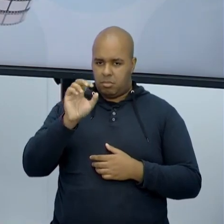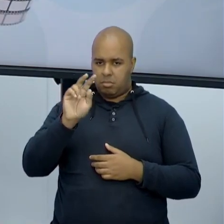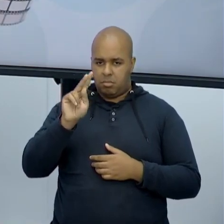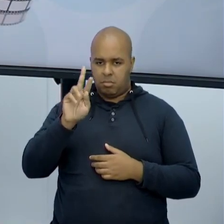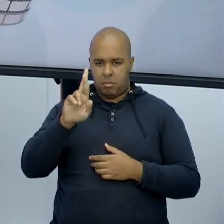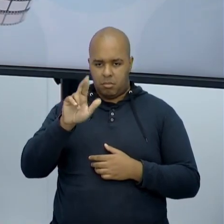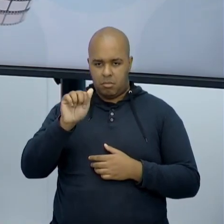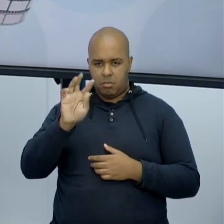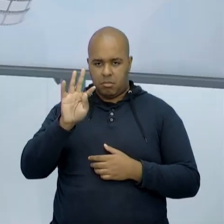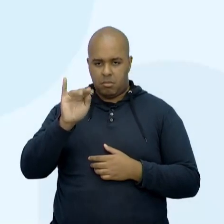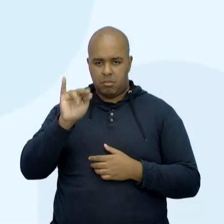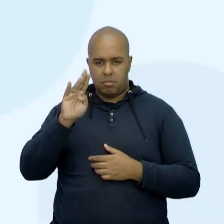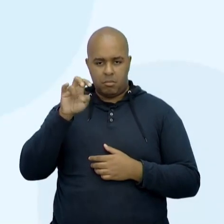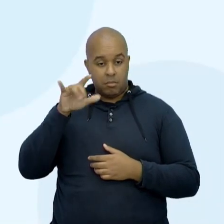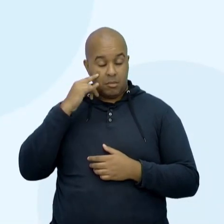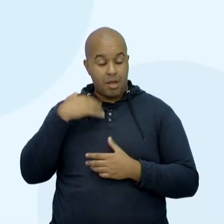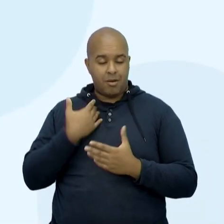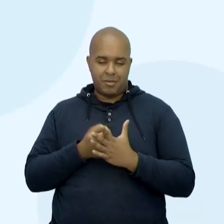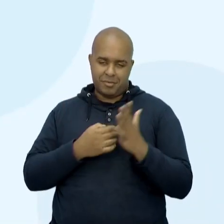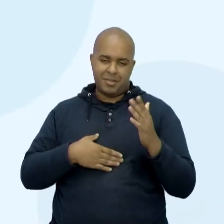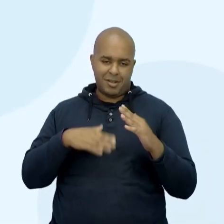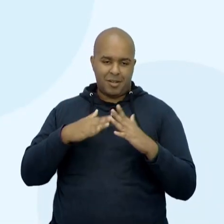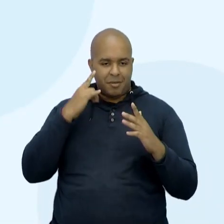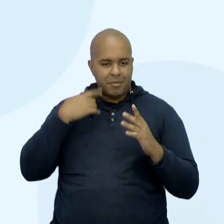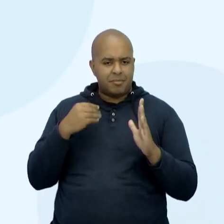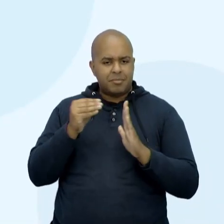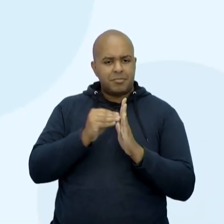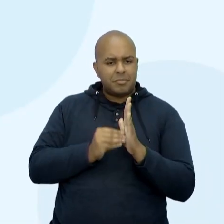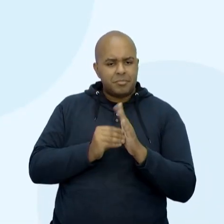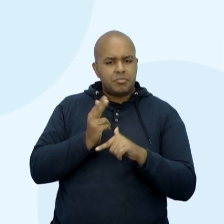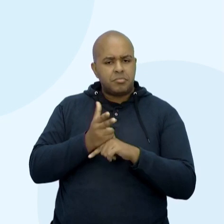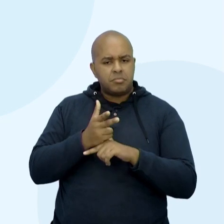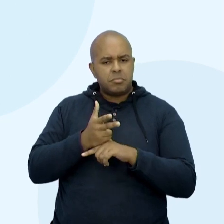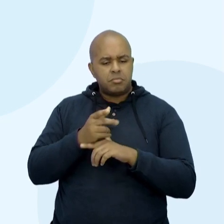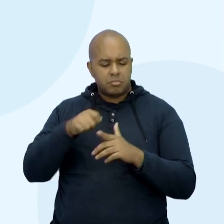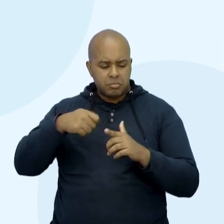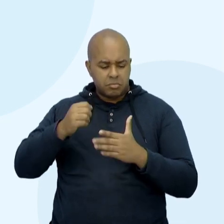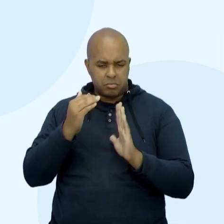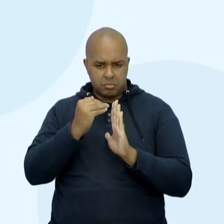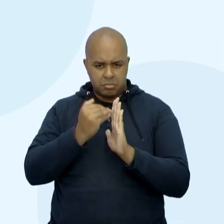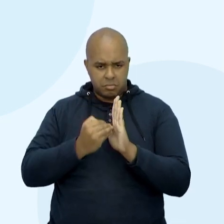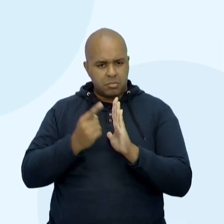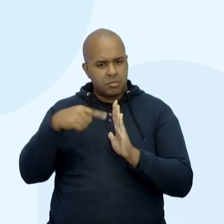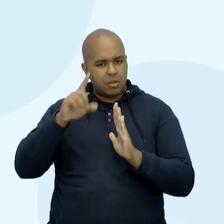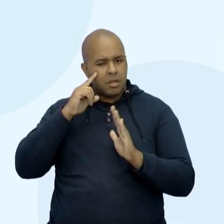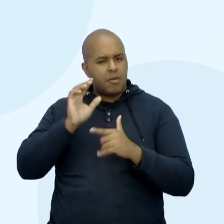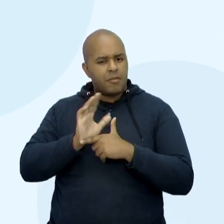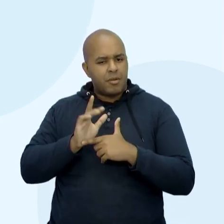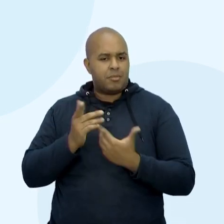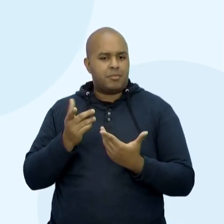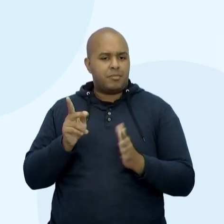agora o que fazer, né? O que fazer é a lição de casa. Acrescentem à filmoteca de vocês filmes